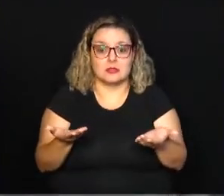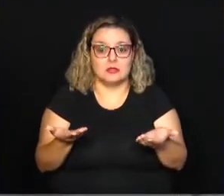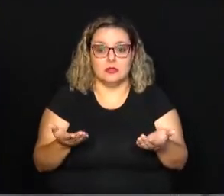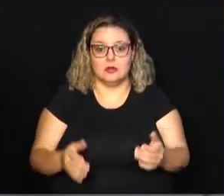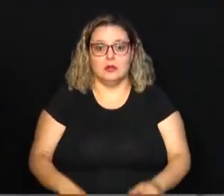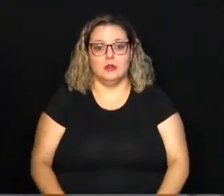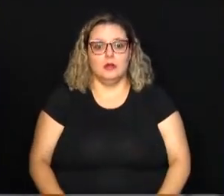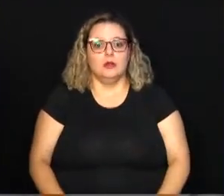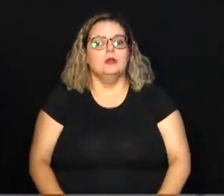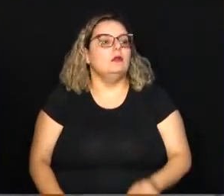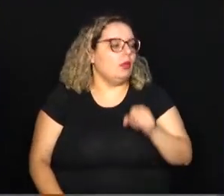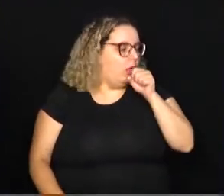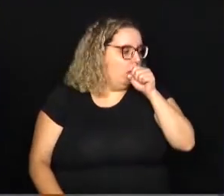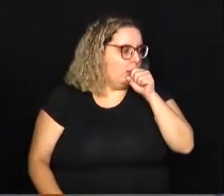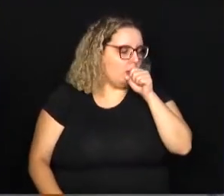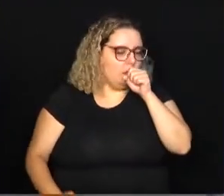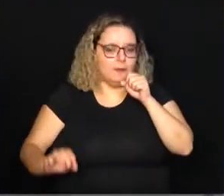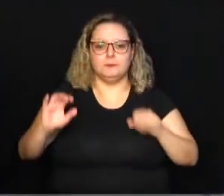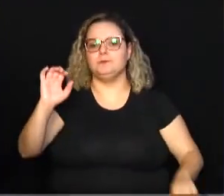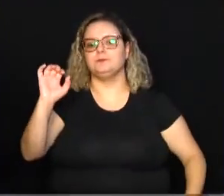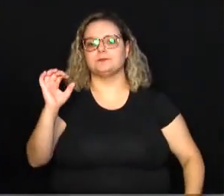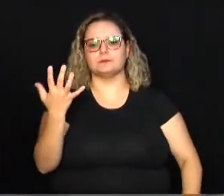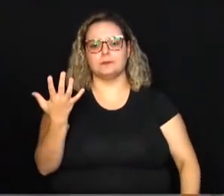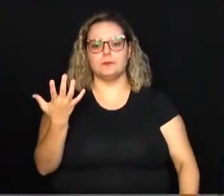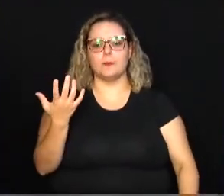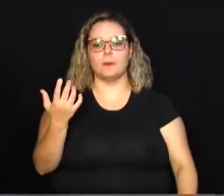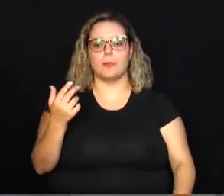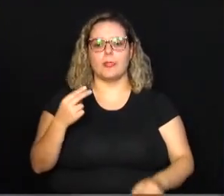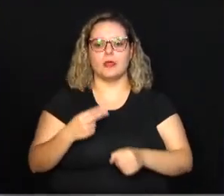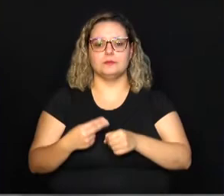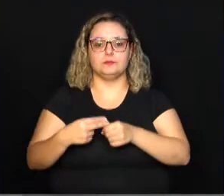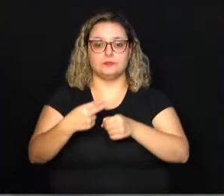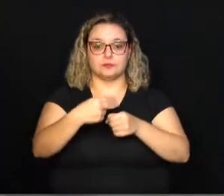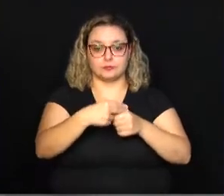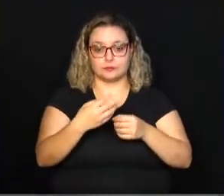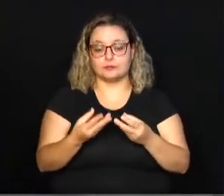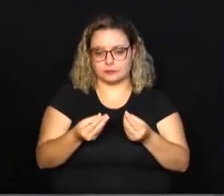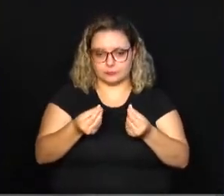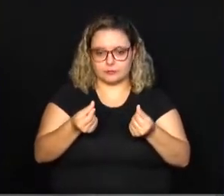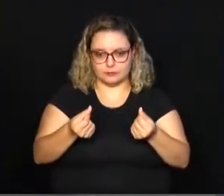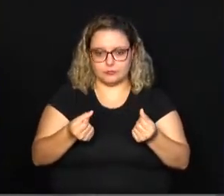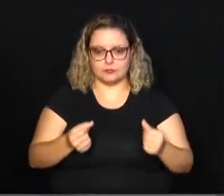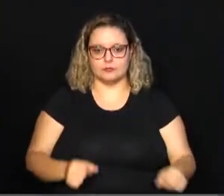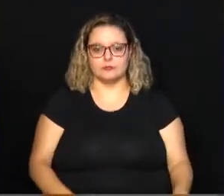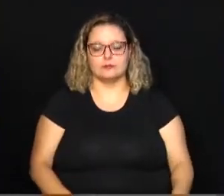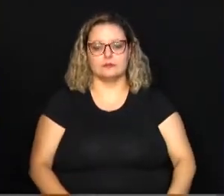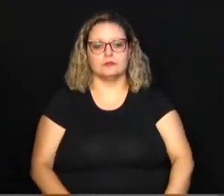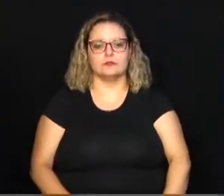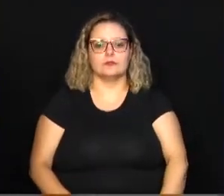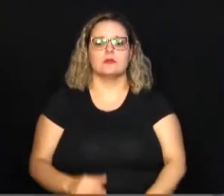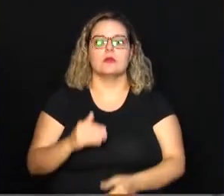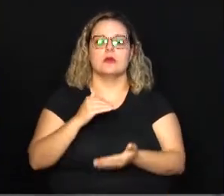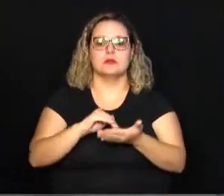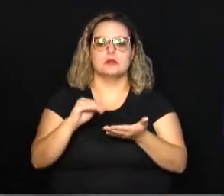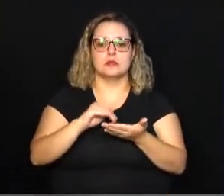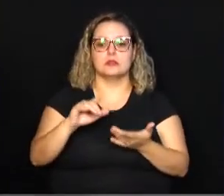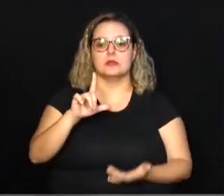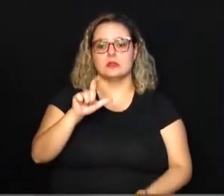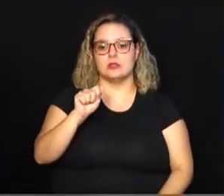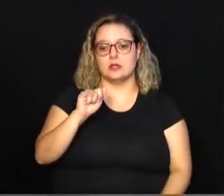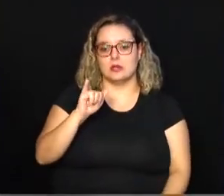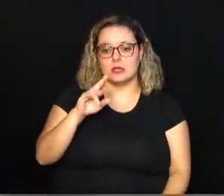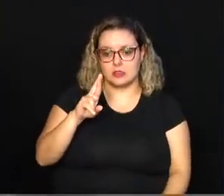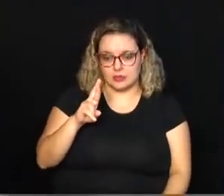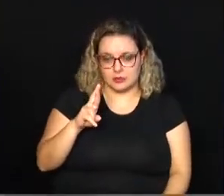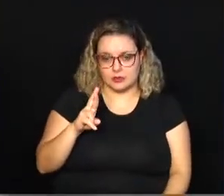que aconteceu? Essa semana, a Unicamp parece que se qualificou, nós tivemos, o secretário Lair teve uma conversa ontem, hoje, que